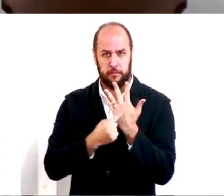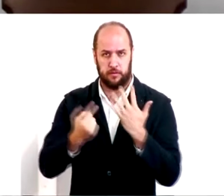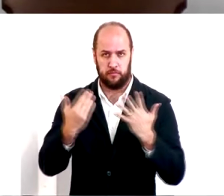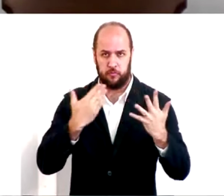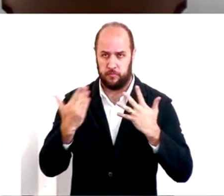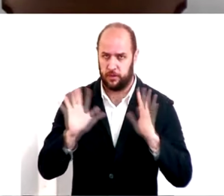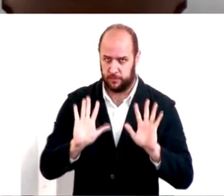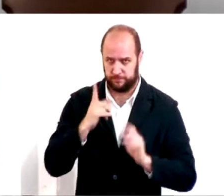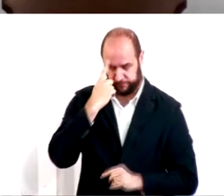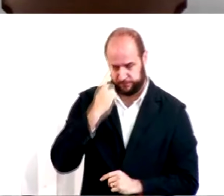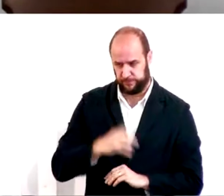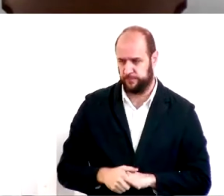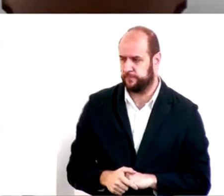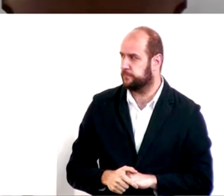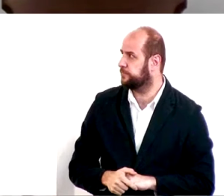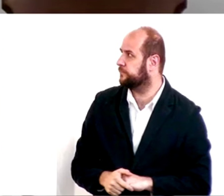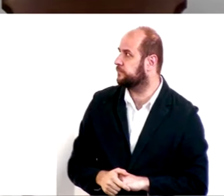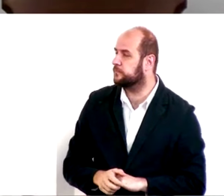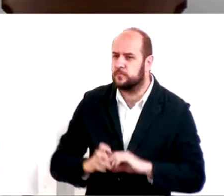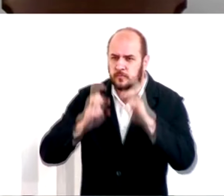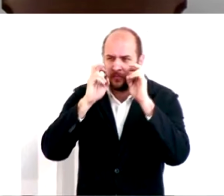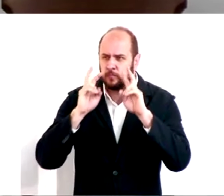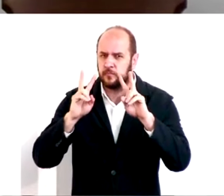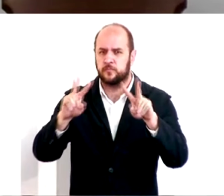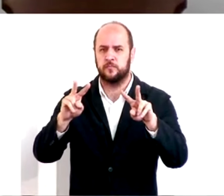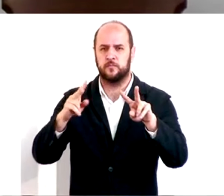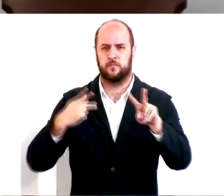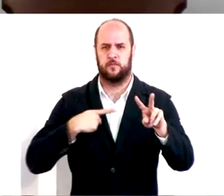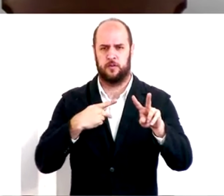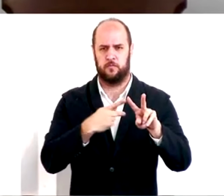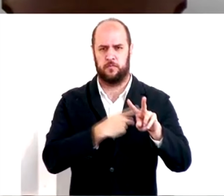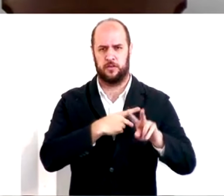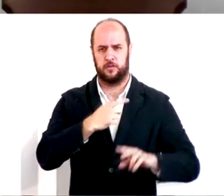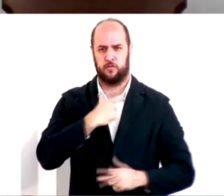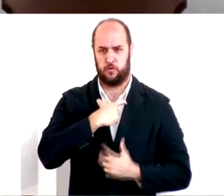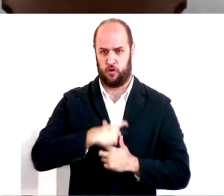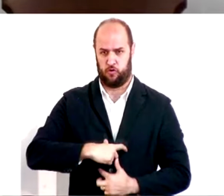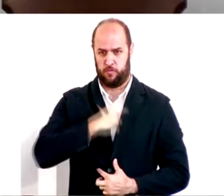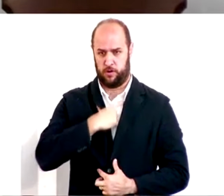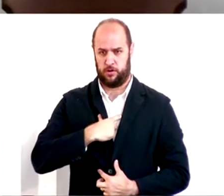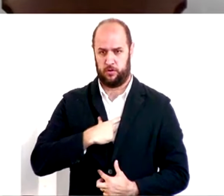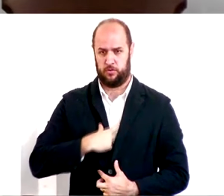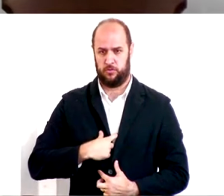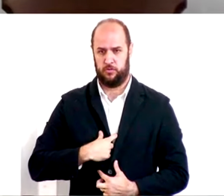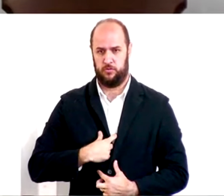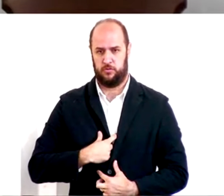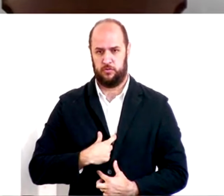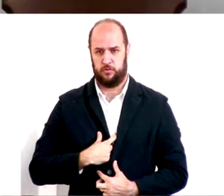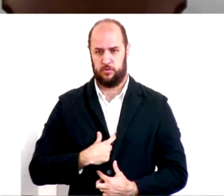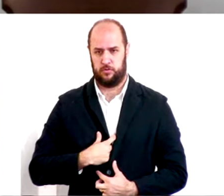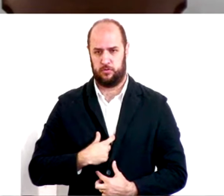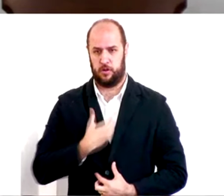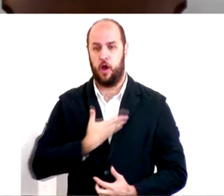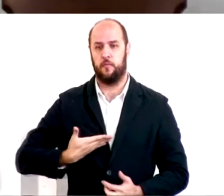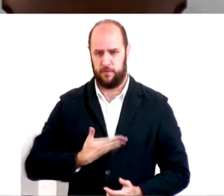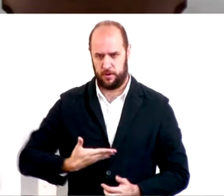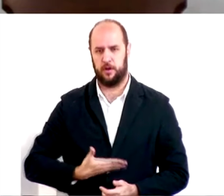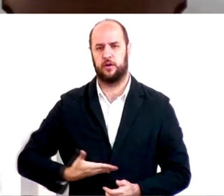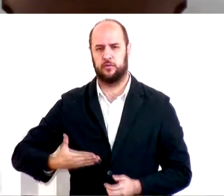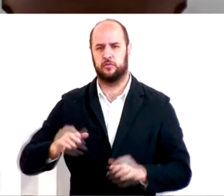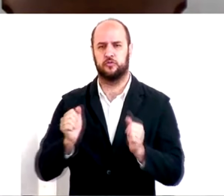Estou olhando aqui para o reverendo Alberto e estou olhando ali para o Samuel. sentado no seu colo.